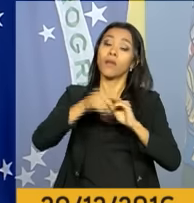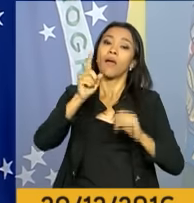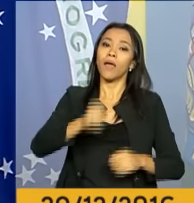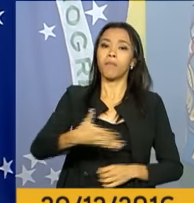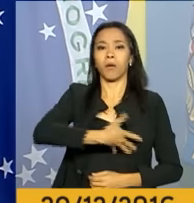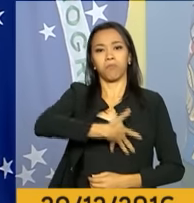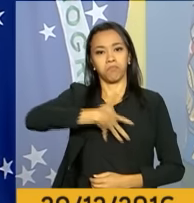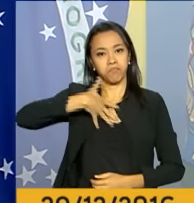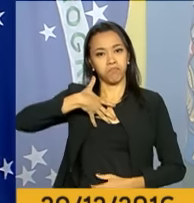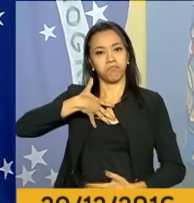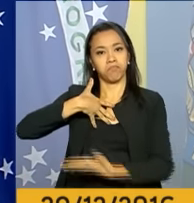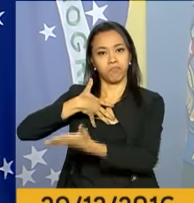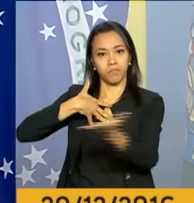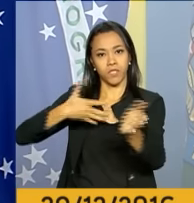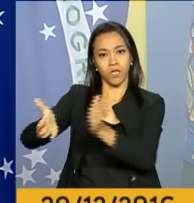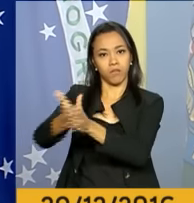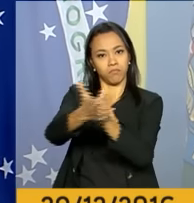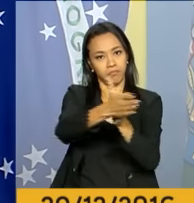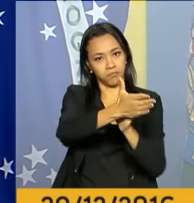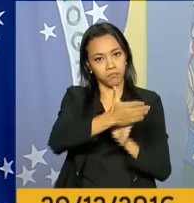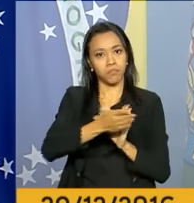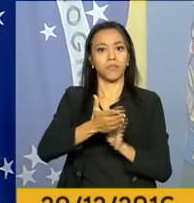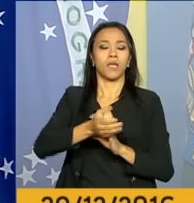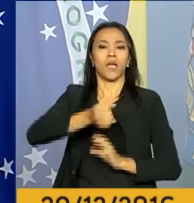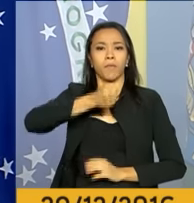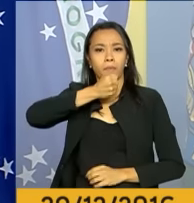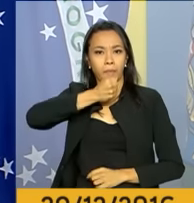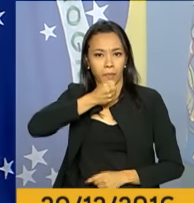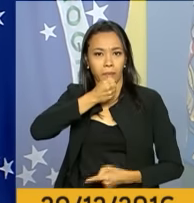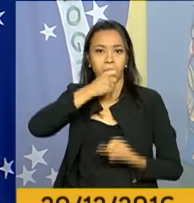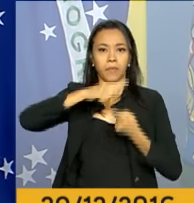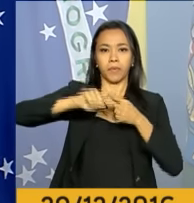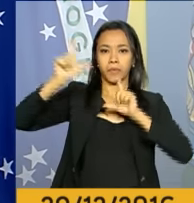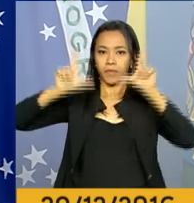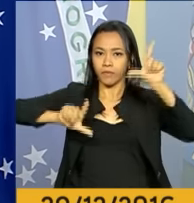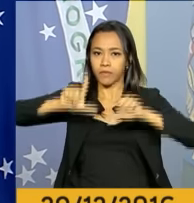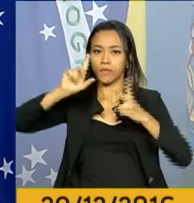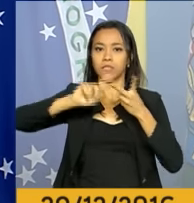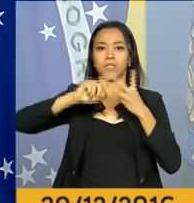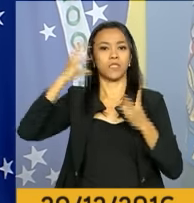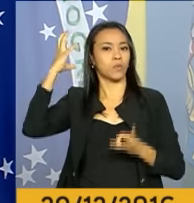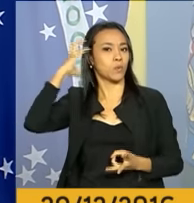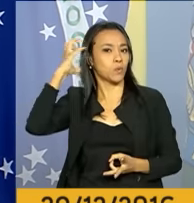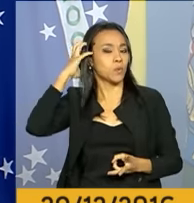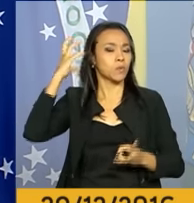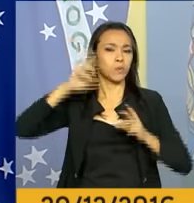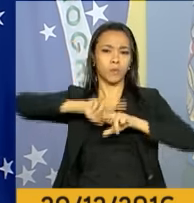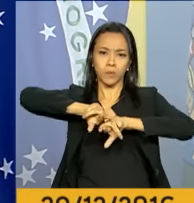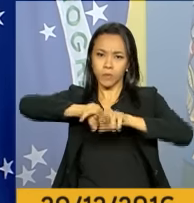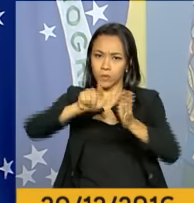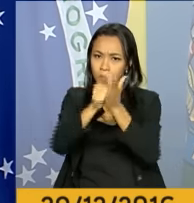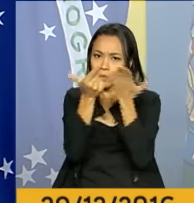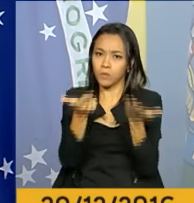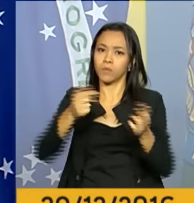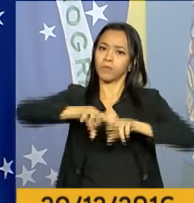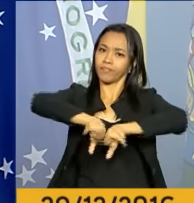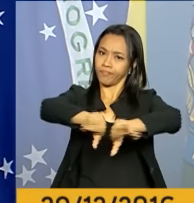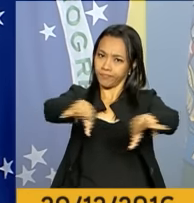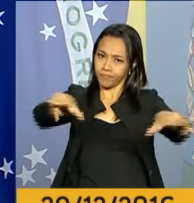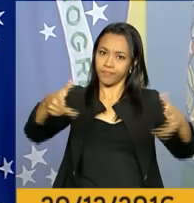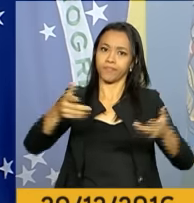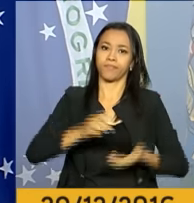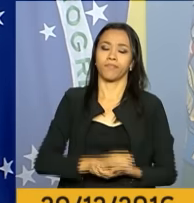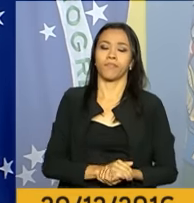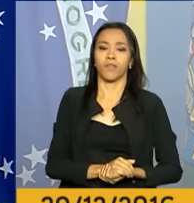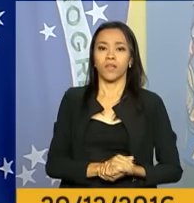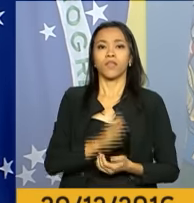imprensa brasileira especialmente o tópico da Imprensa Livre que foi